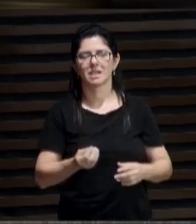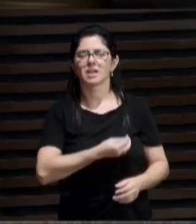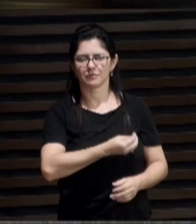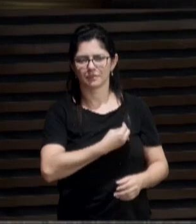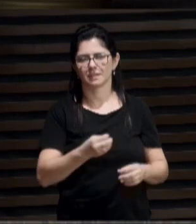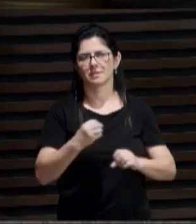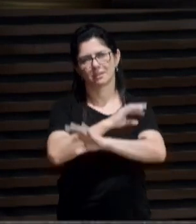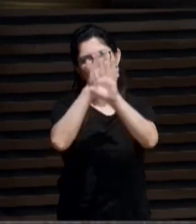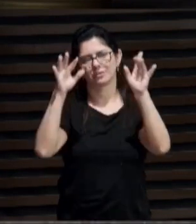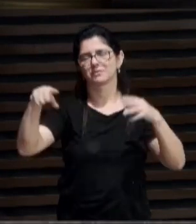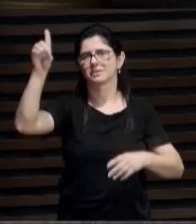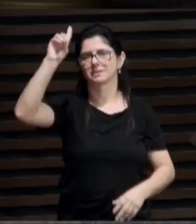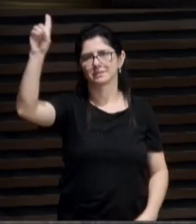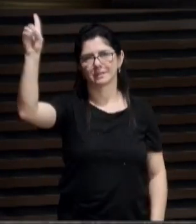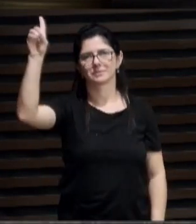Deus.